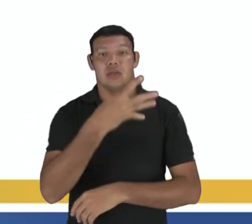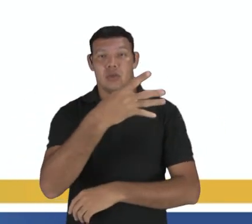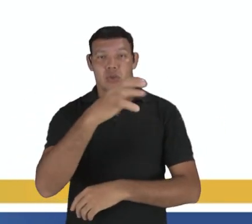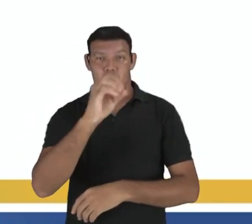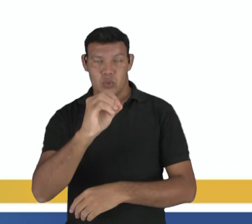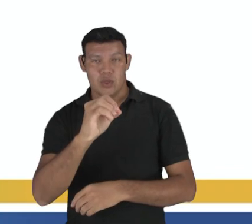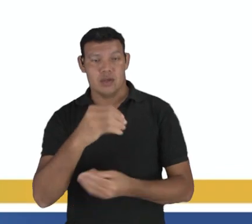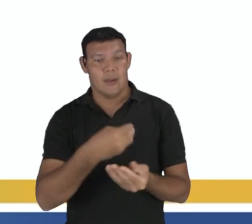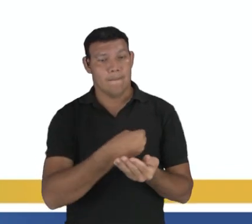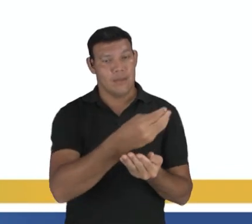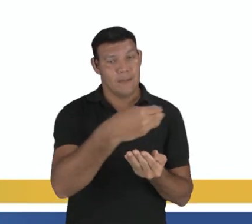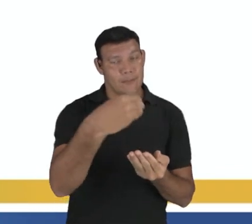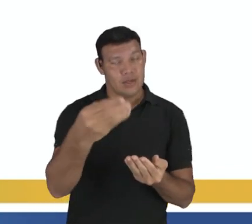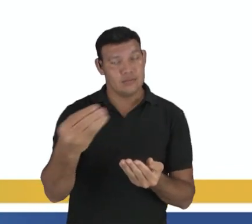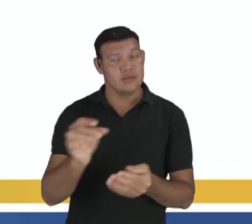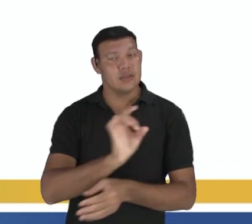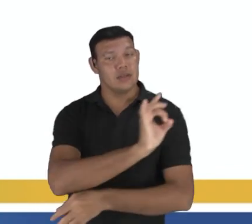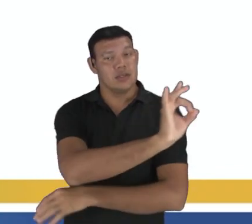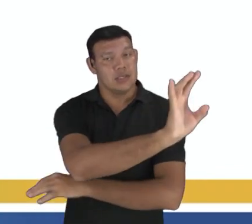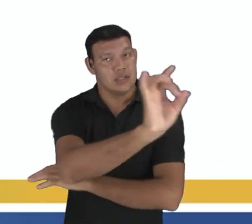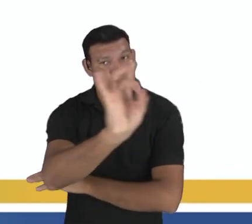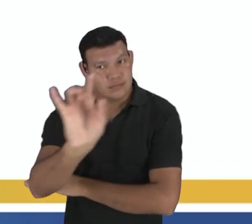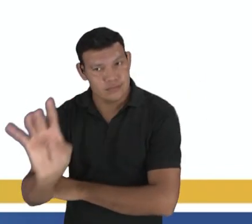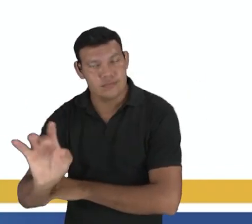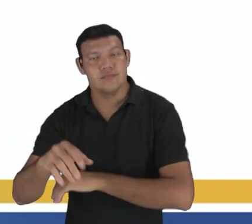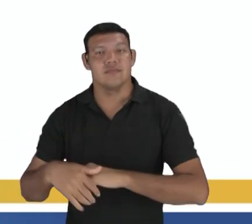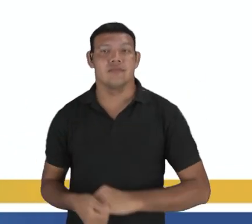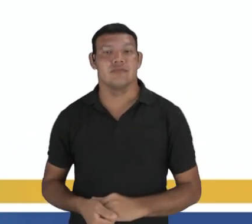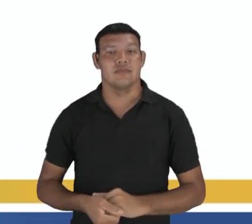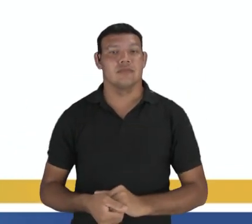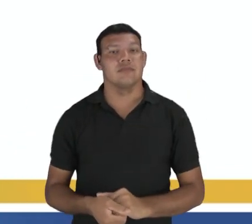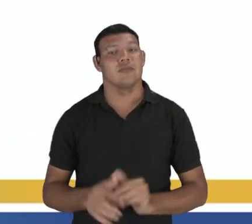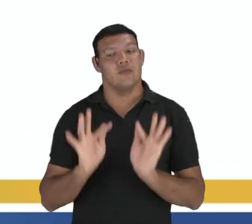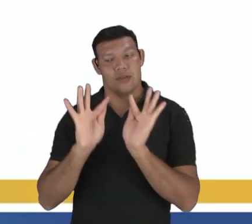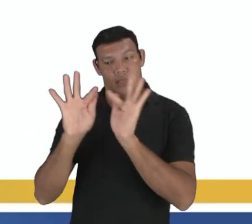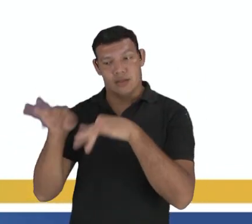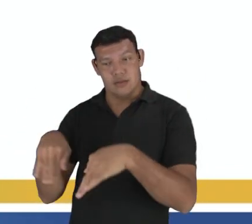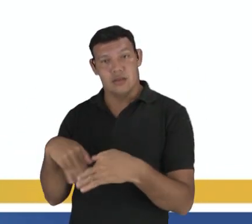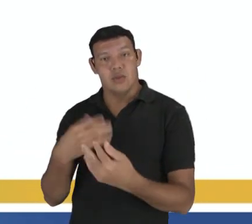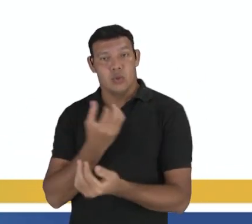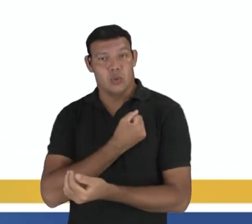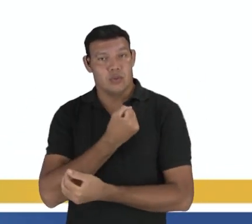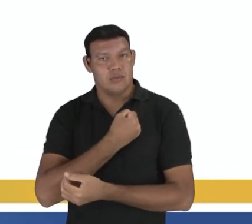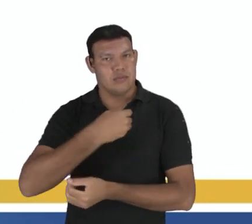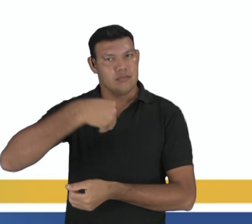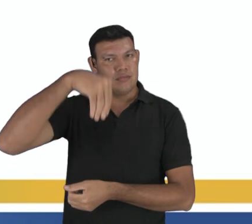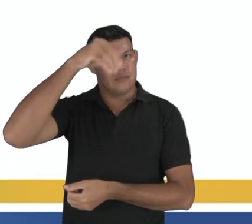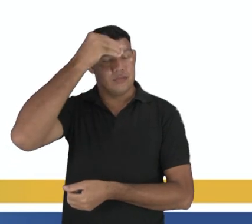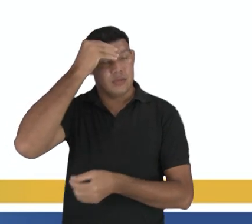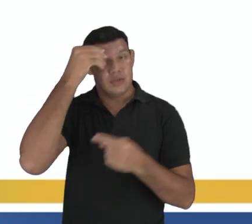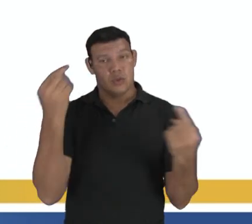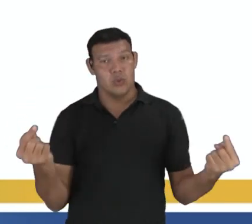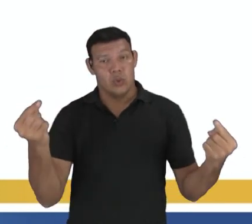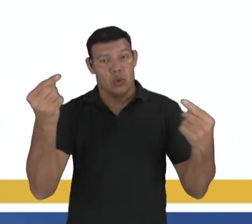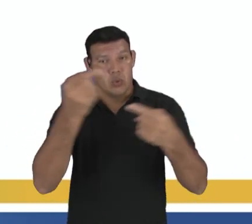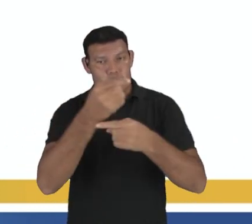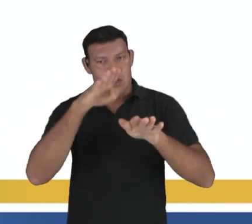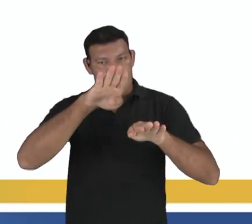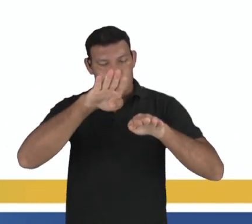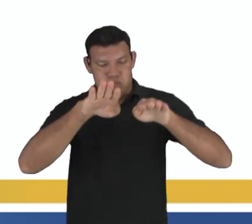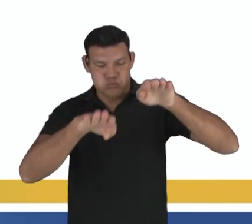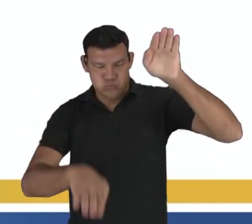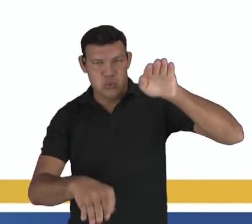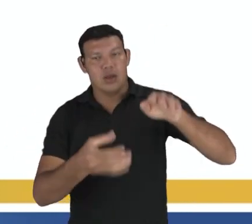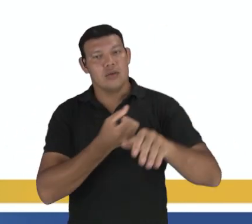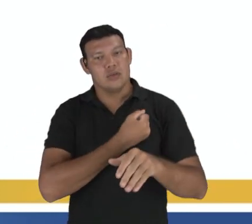40 figuras cada. Então, nós devemos concluir que o número de sobrinho é inversamente proporcional